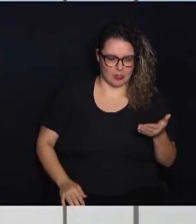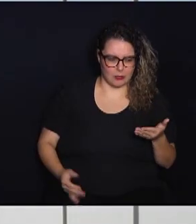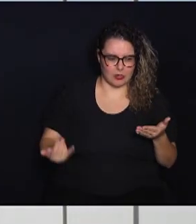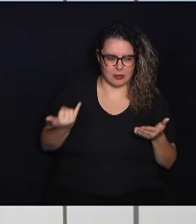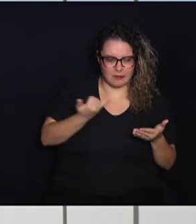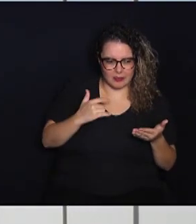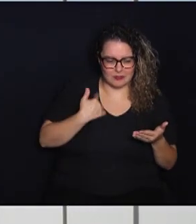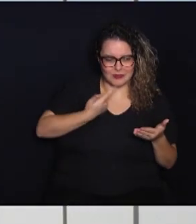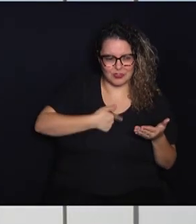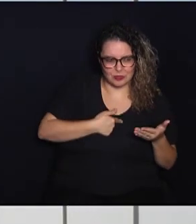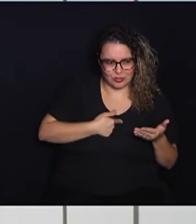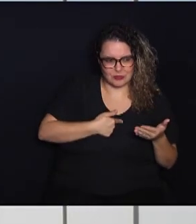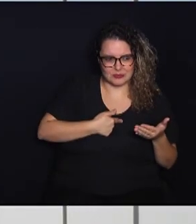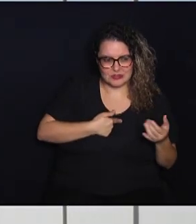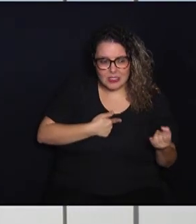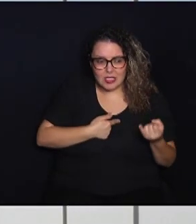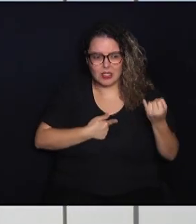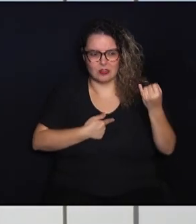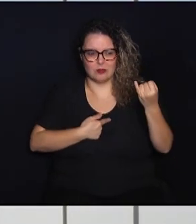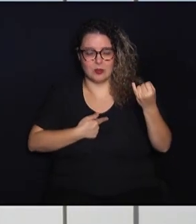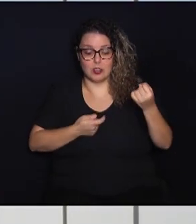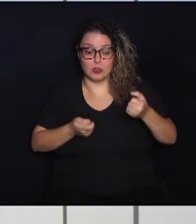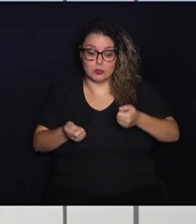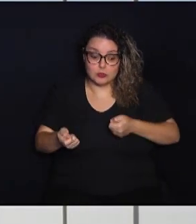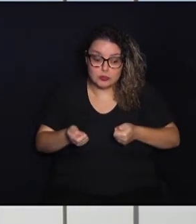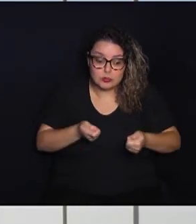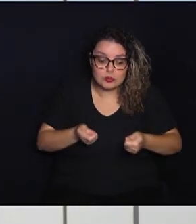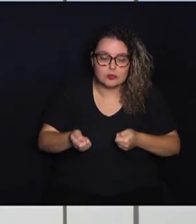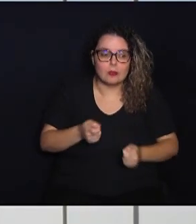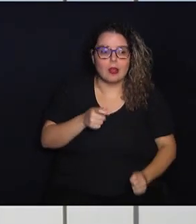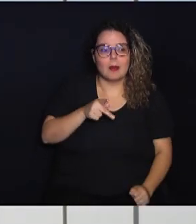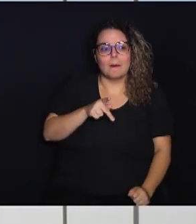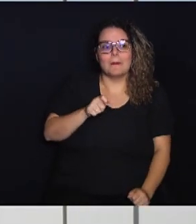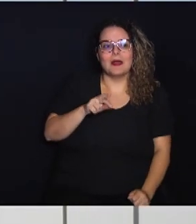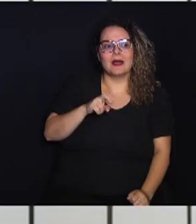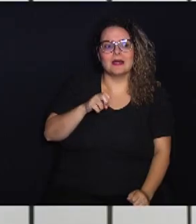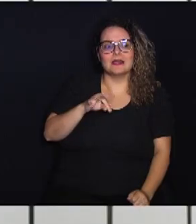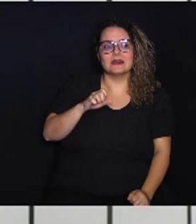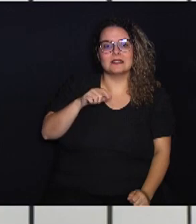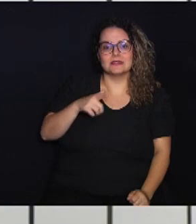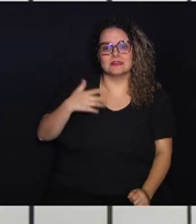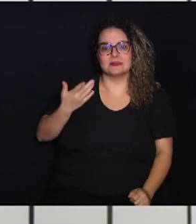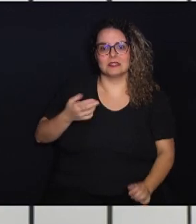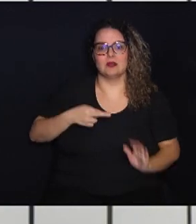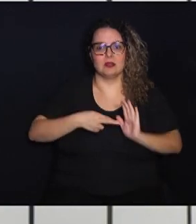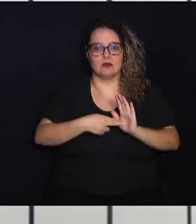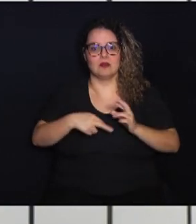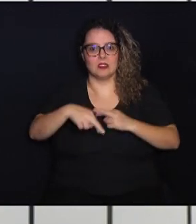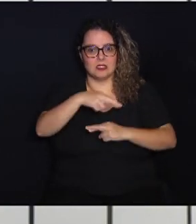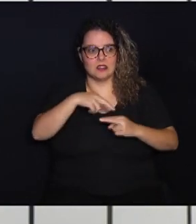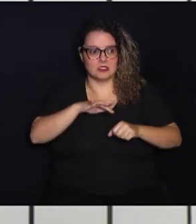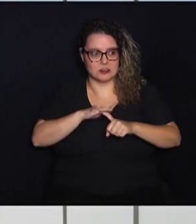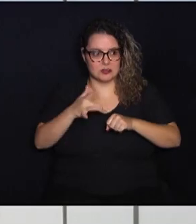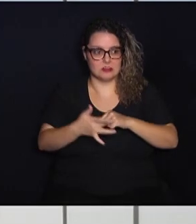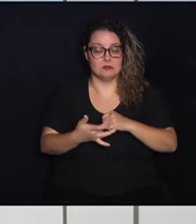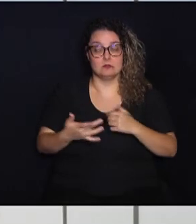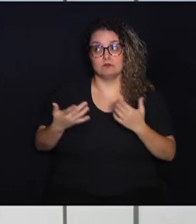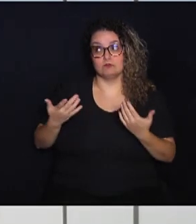gente a importância, né, do controle parental referente aí às redes sociais.